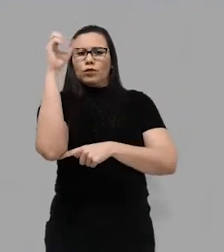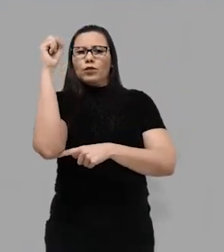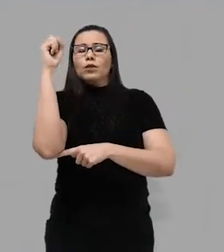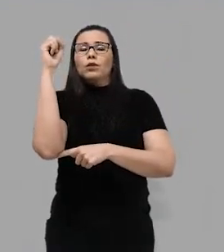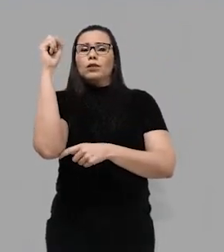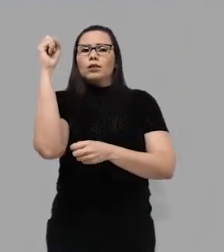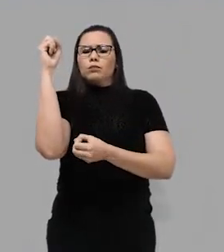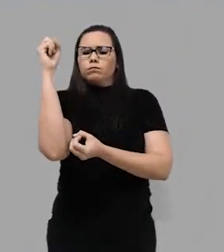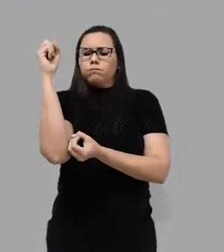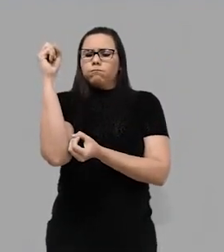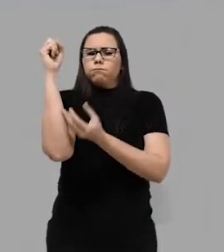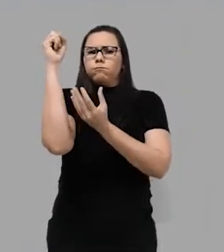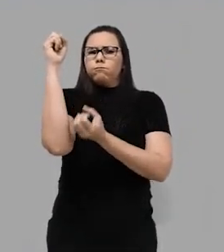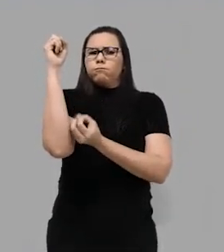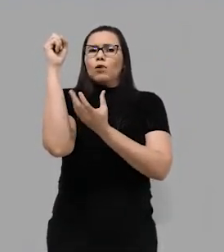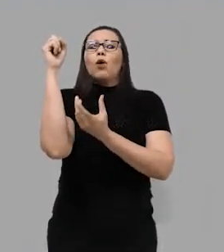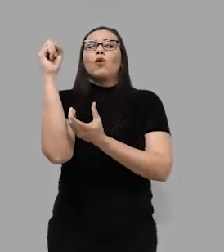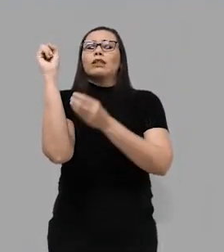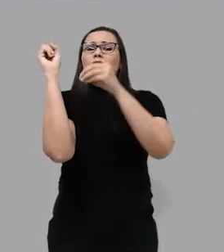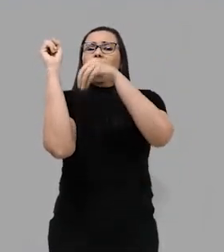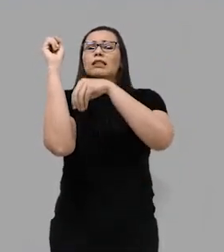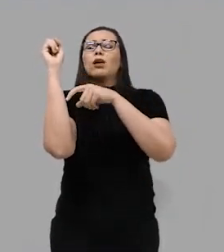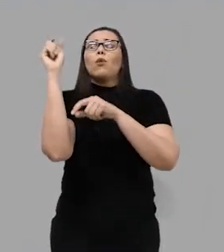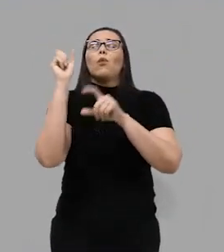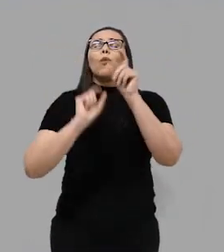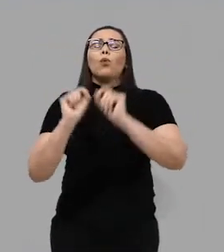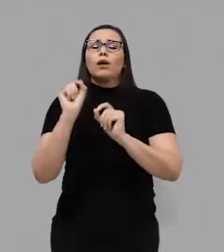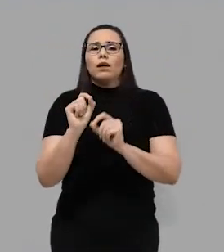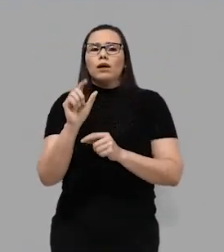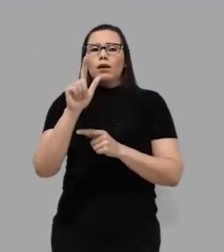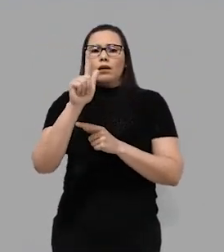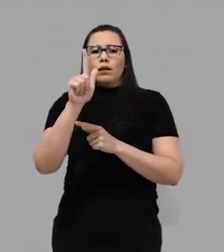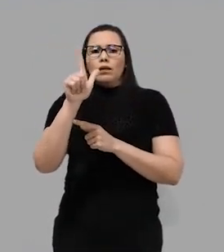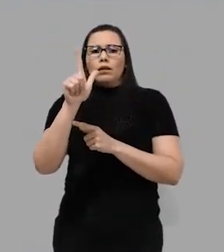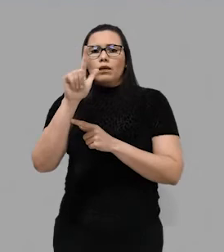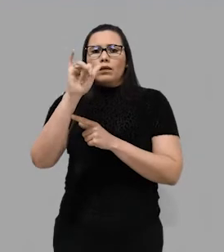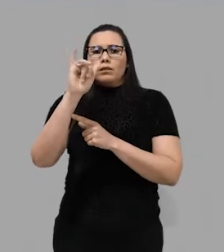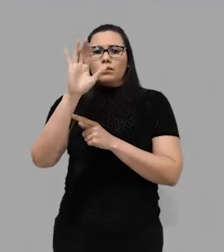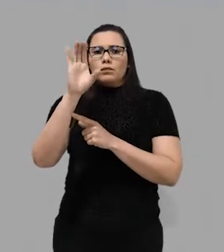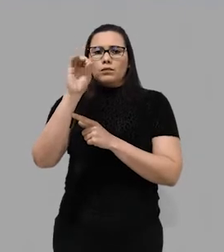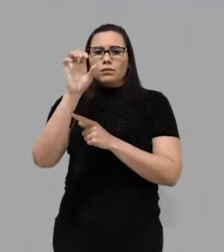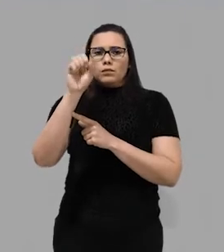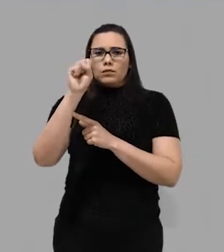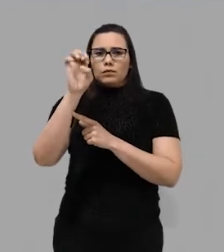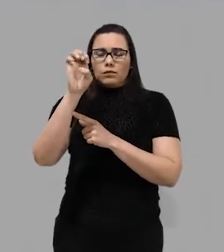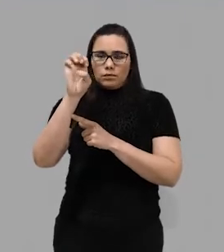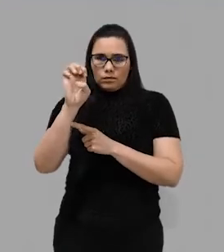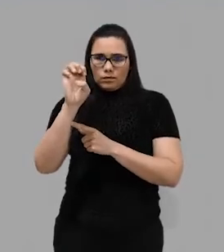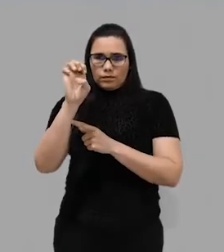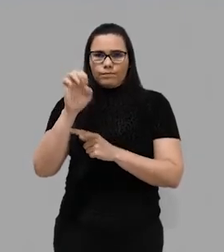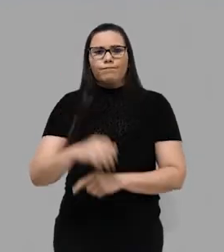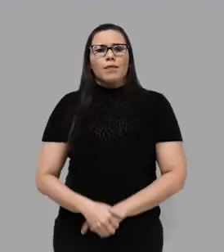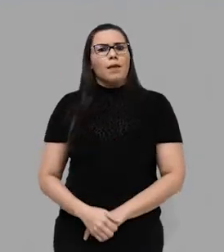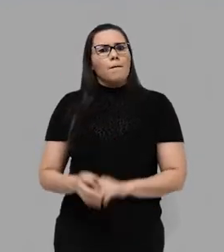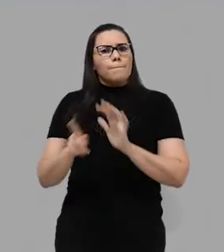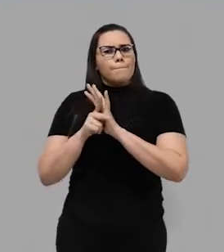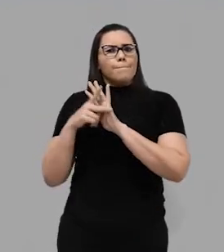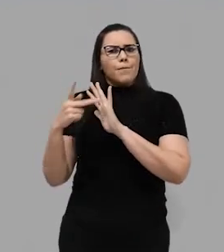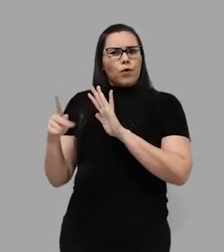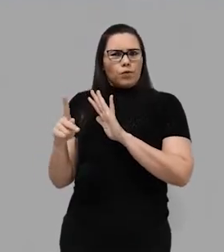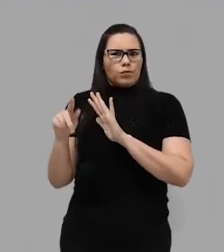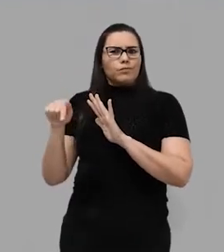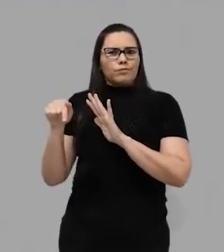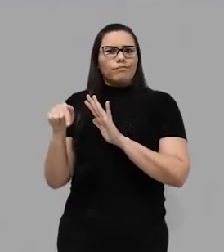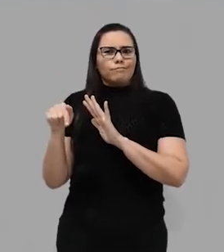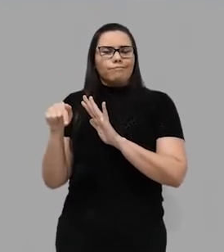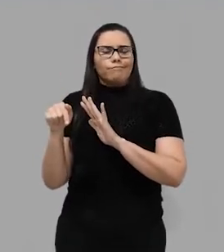vai formar uma substância ela é uma substância que faz parte do corpo da planta. Então ela vai aumentar a massa